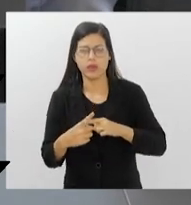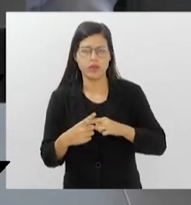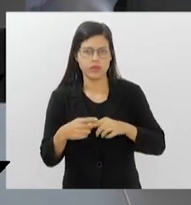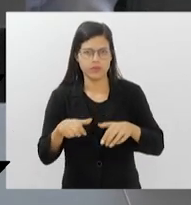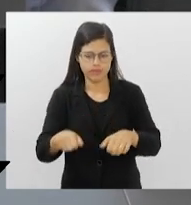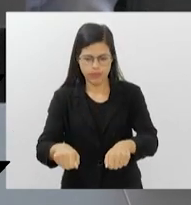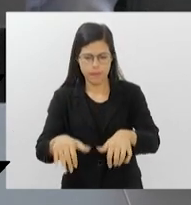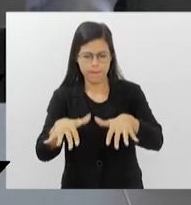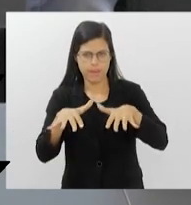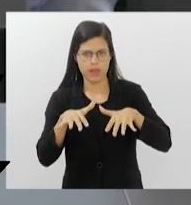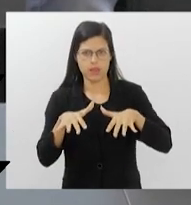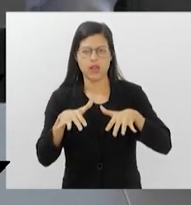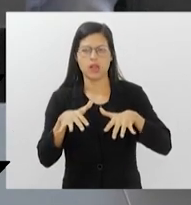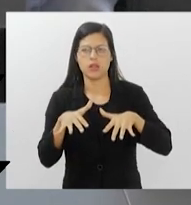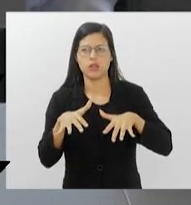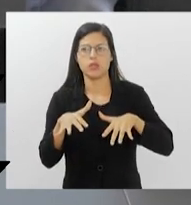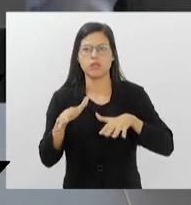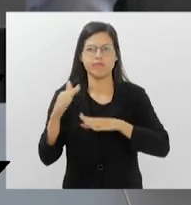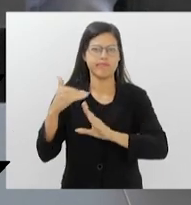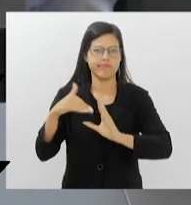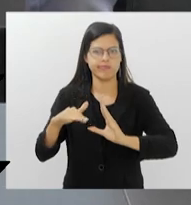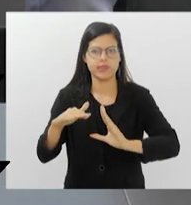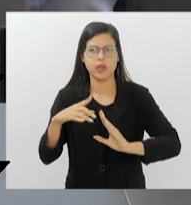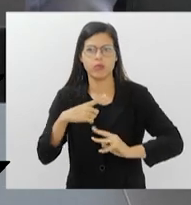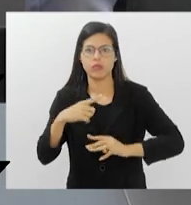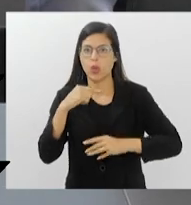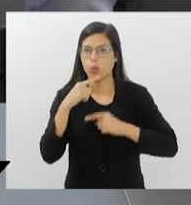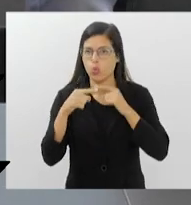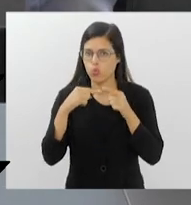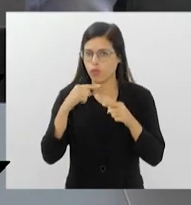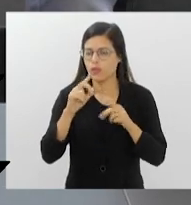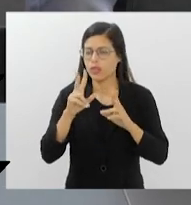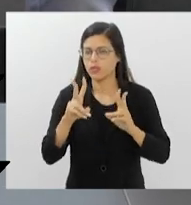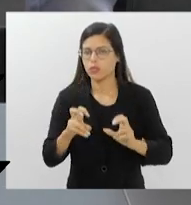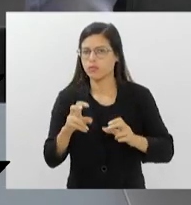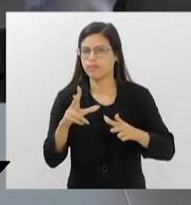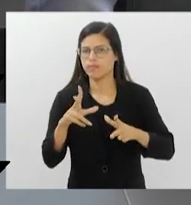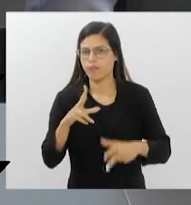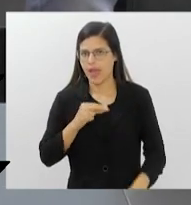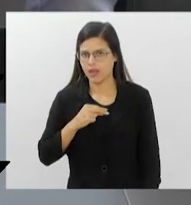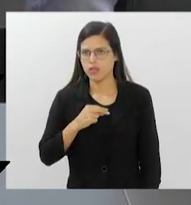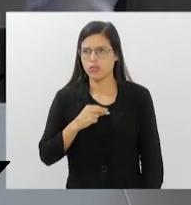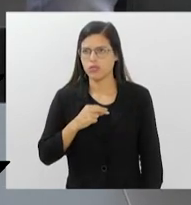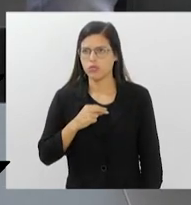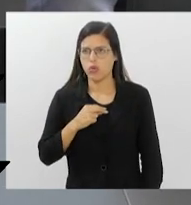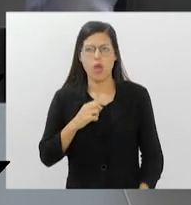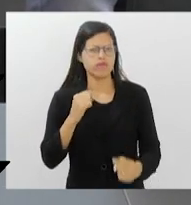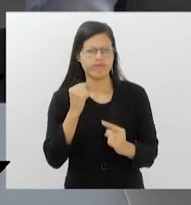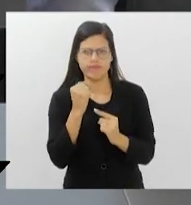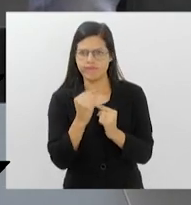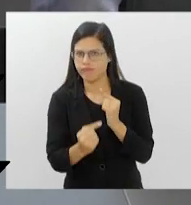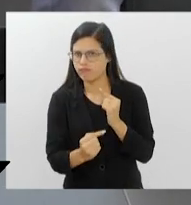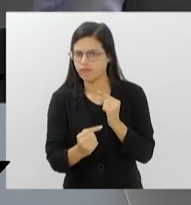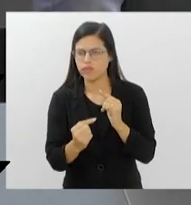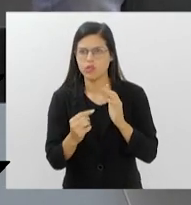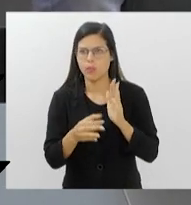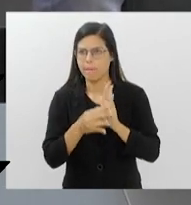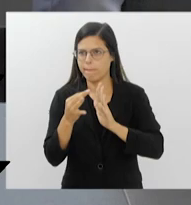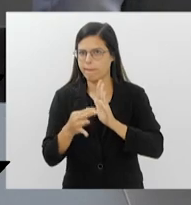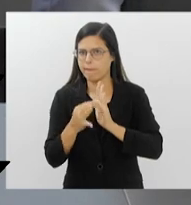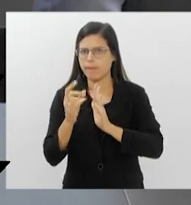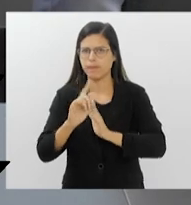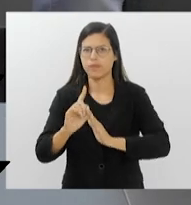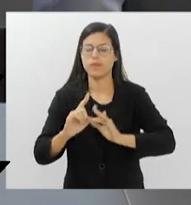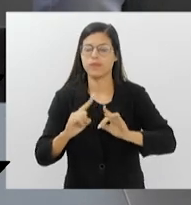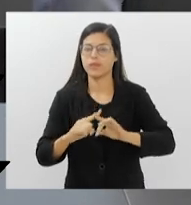plenário eu tenho muitas dúvidas sobre o mérito dessa matéria não tô descordando de parecer nenhum mas quis